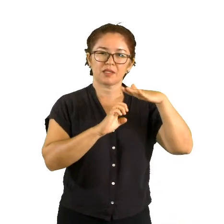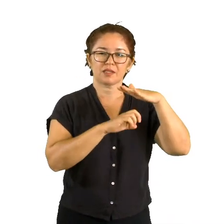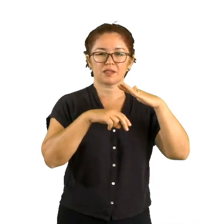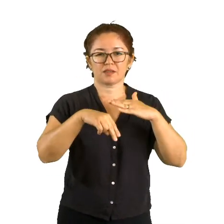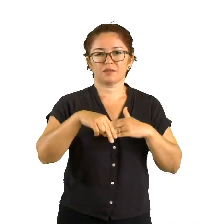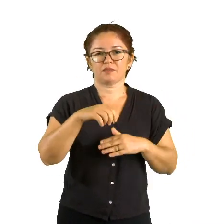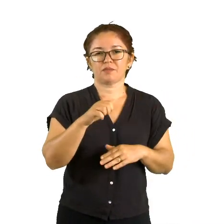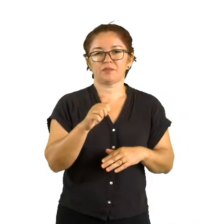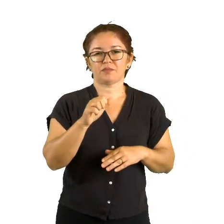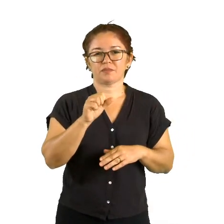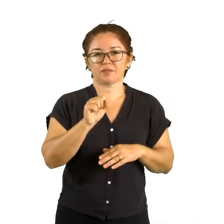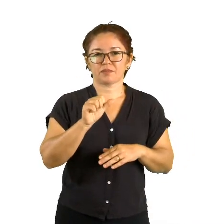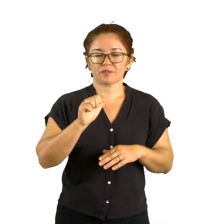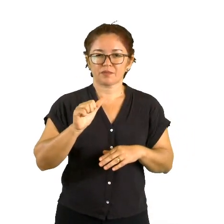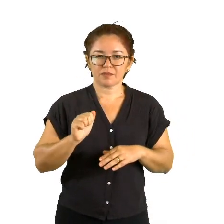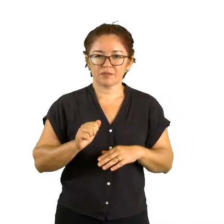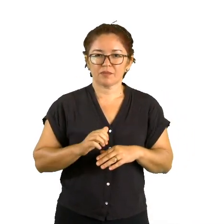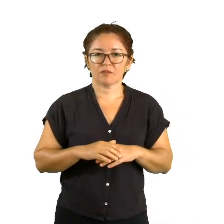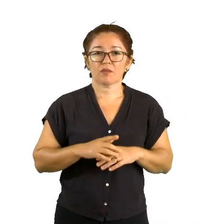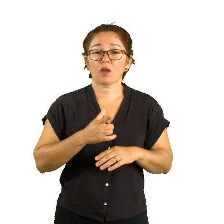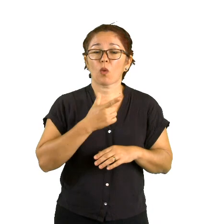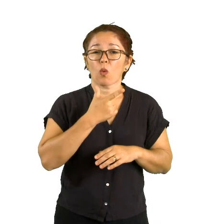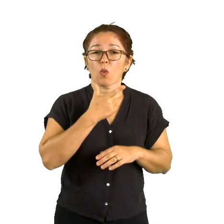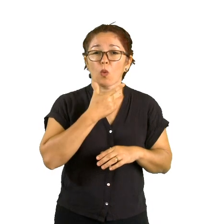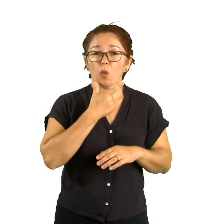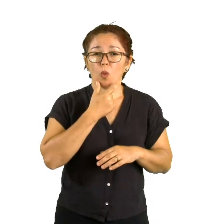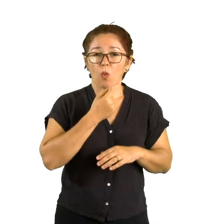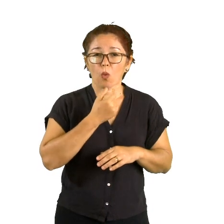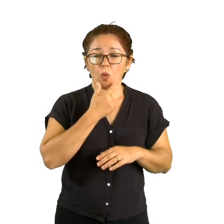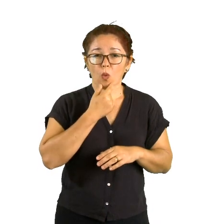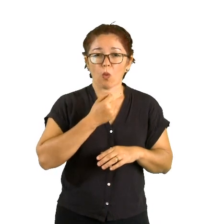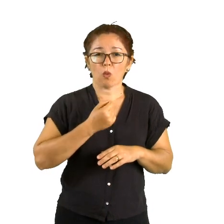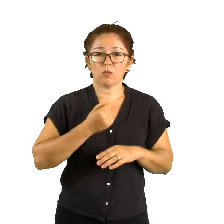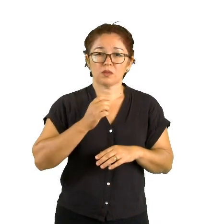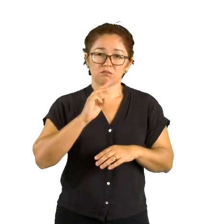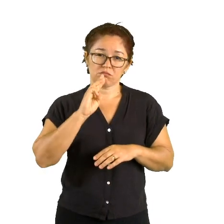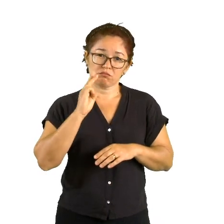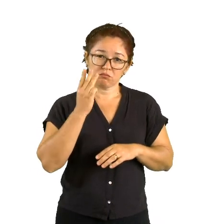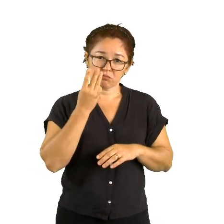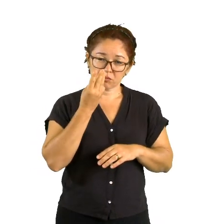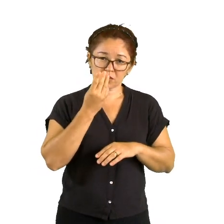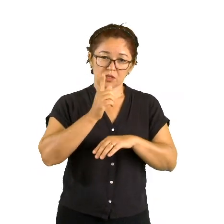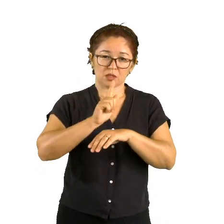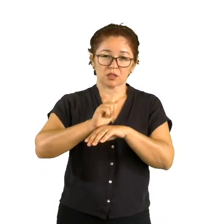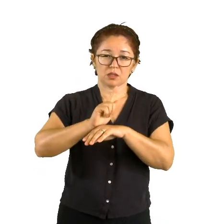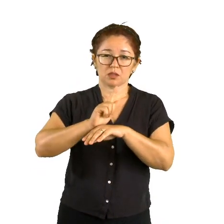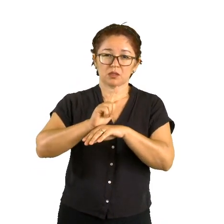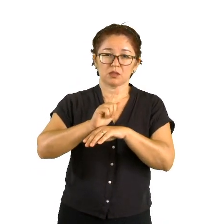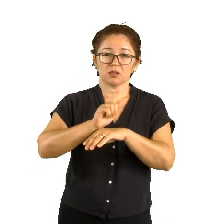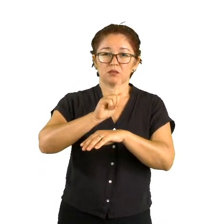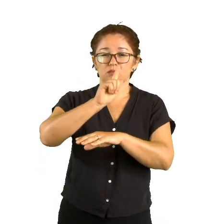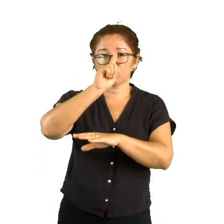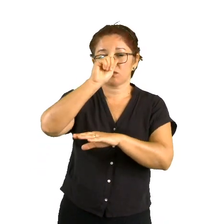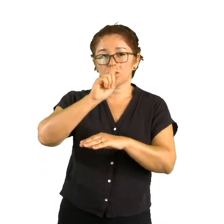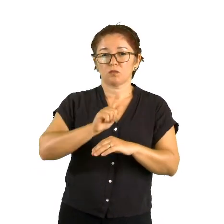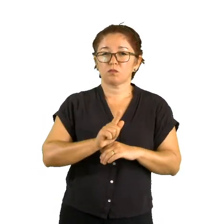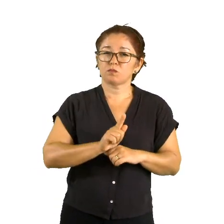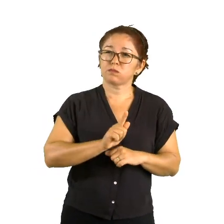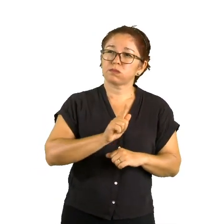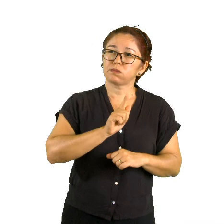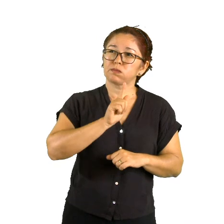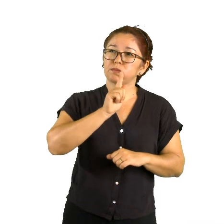lá. Ficou um homem na espaçonave e 2 pessoas, então, desceram, né, num módulo